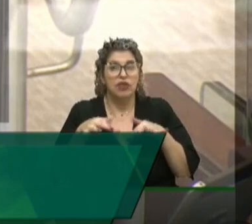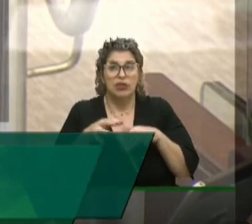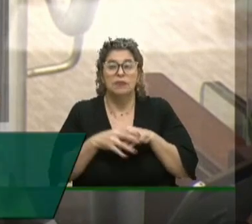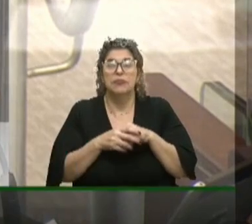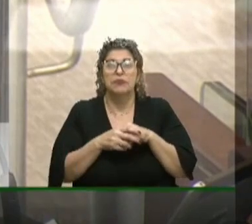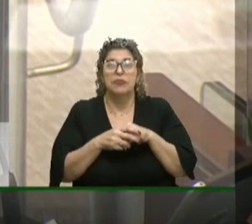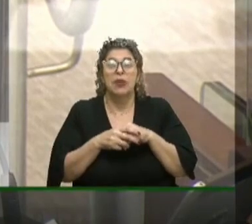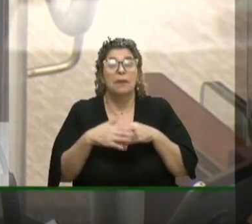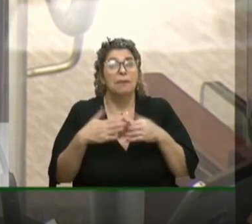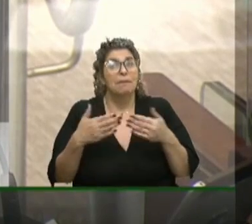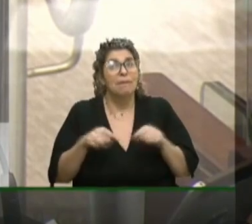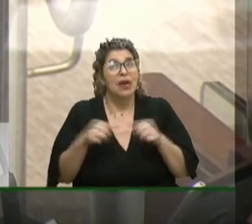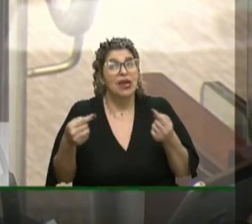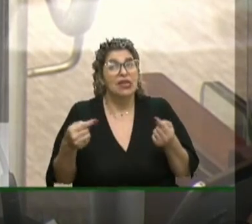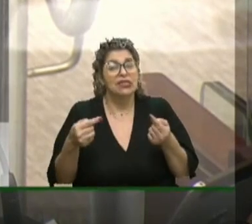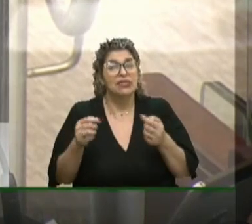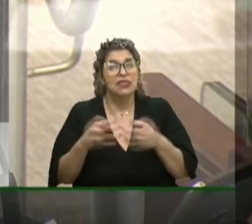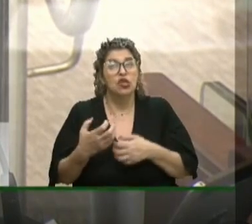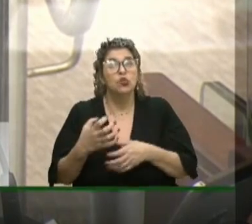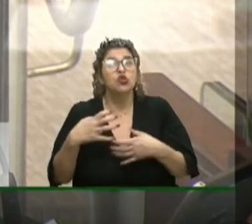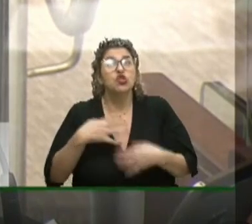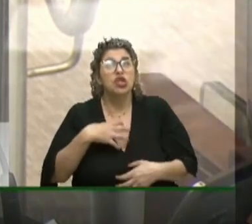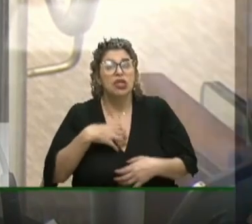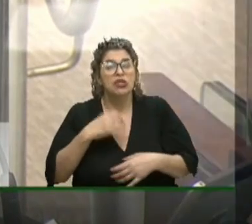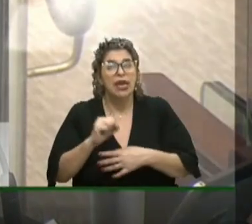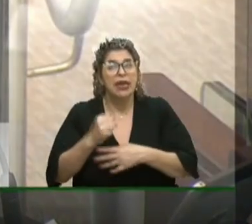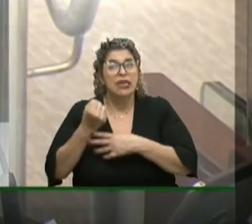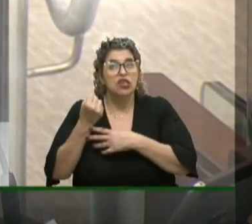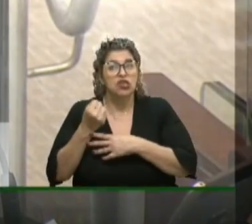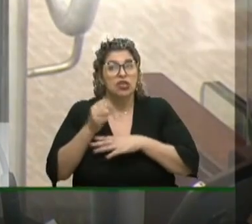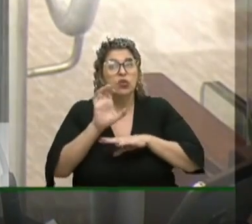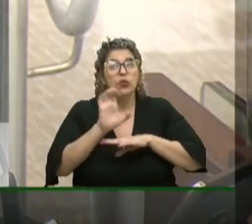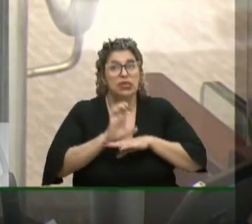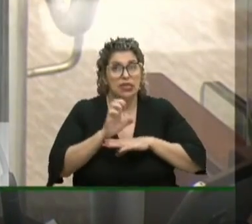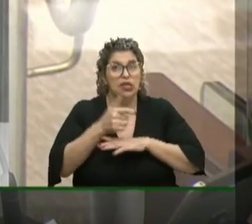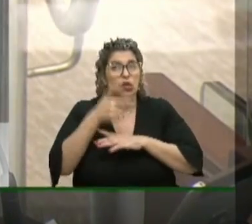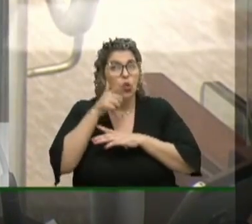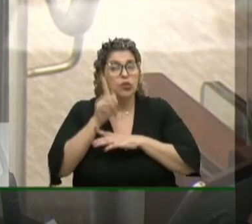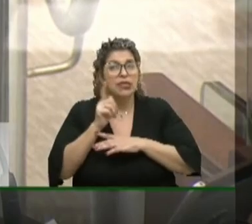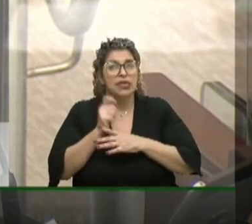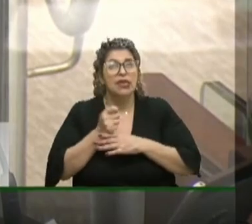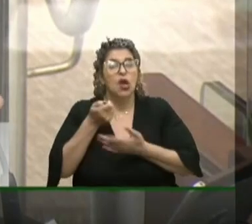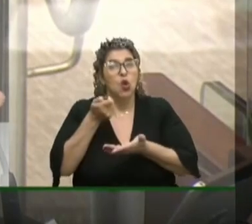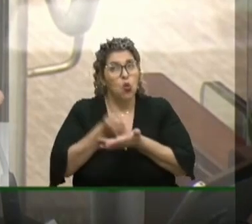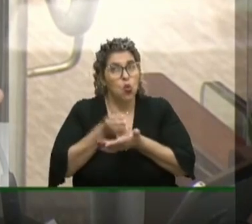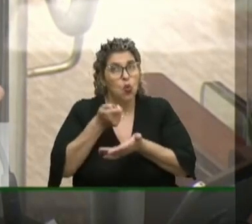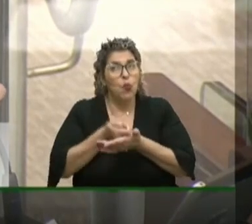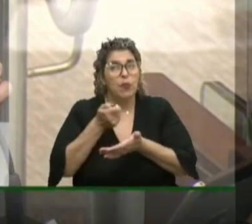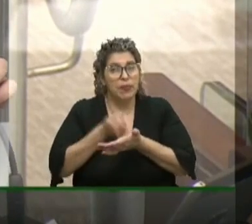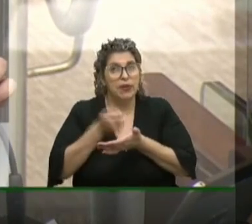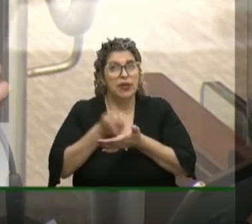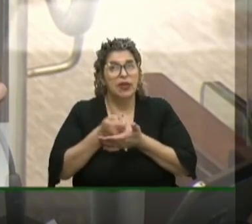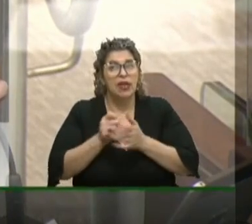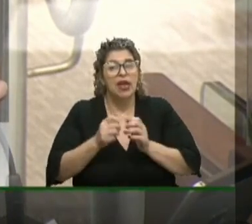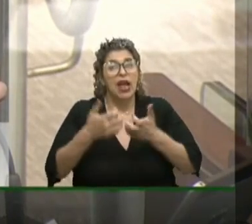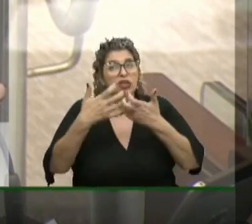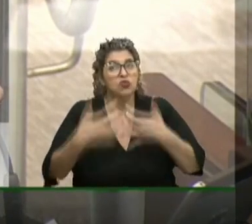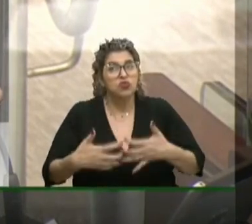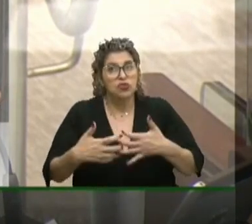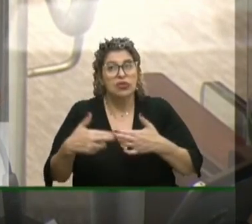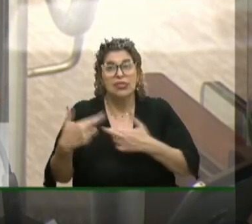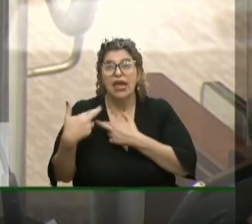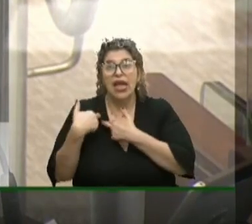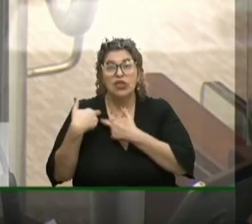mas é apenas um meio de garantir que o estado possa cumprir as funções que lhe cabem sem